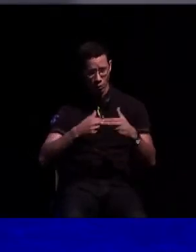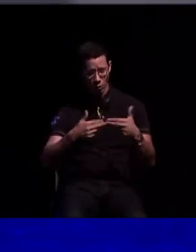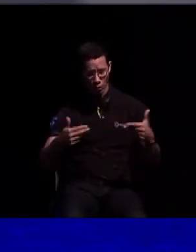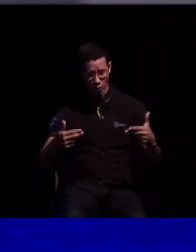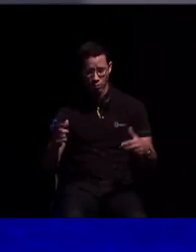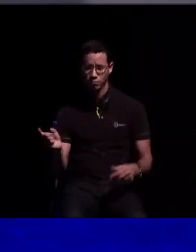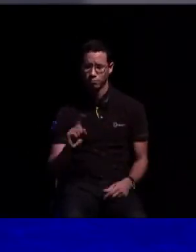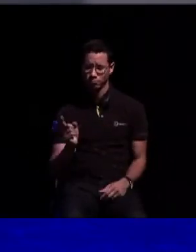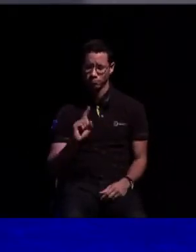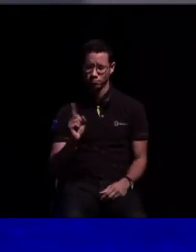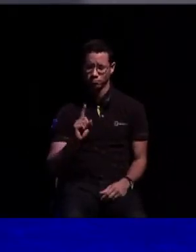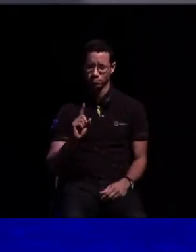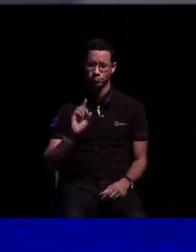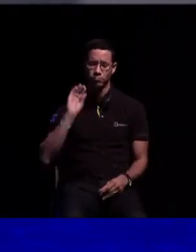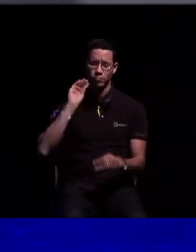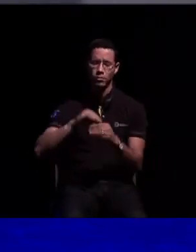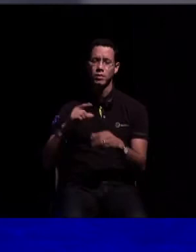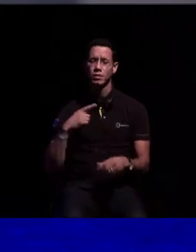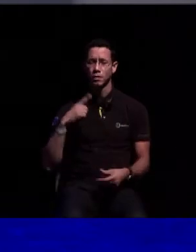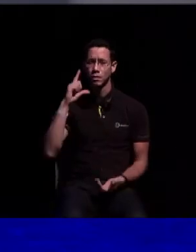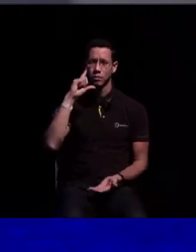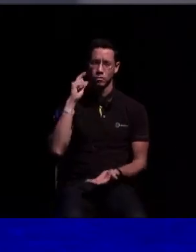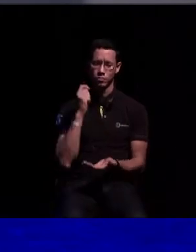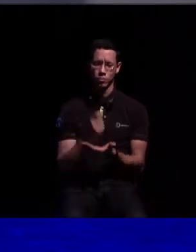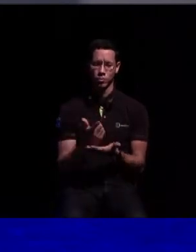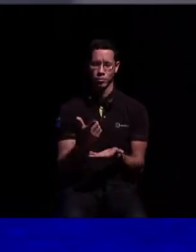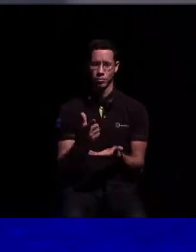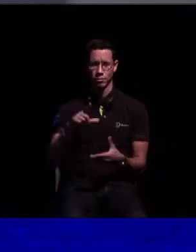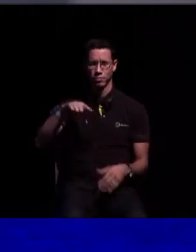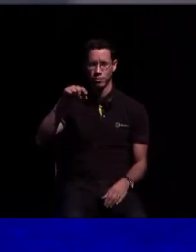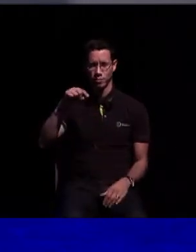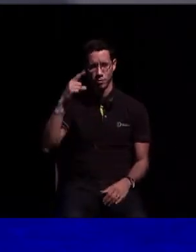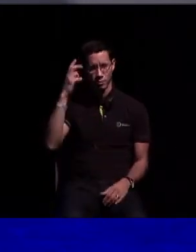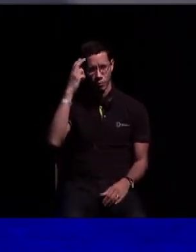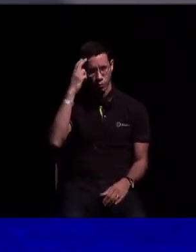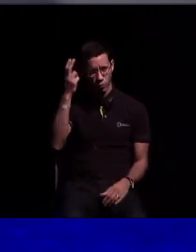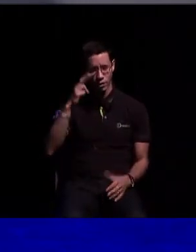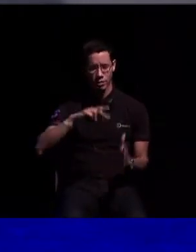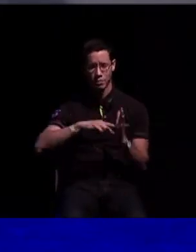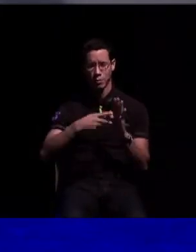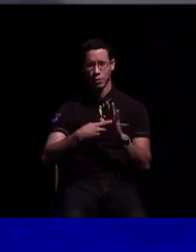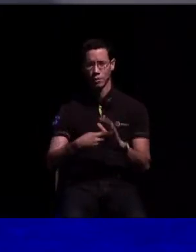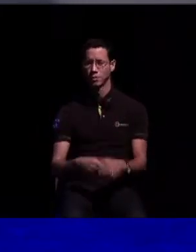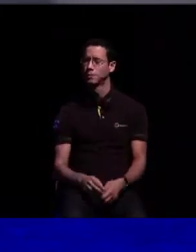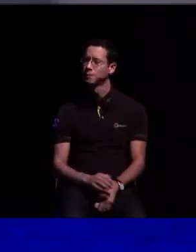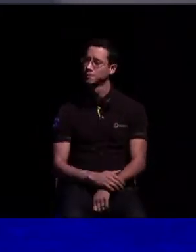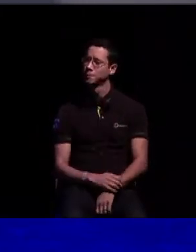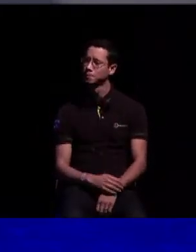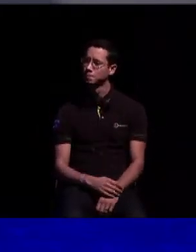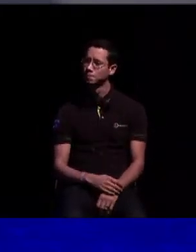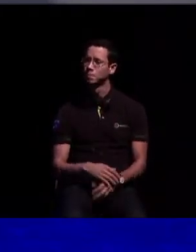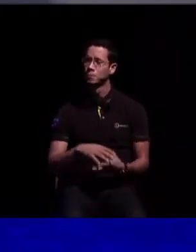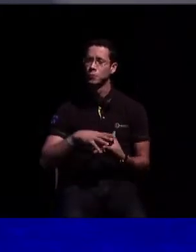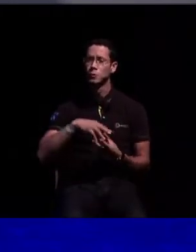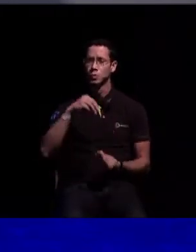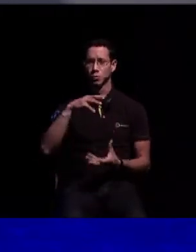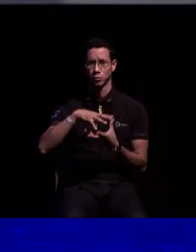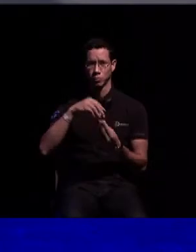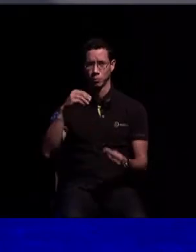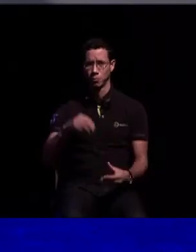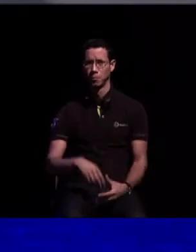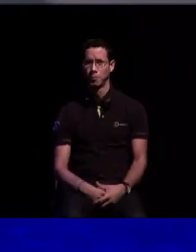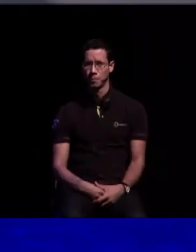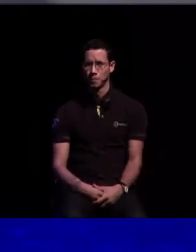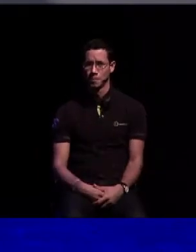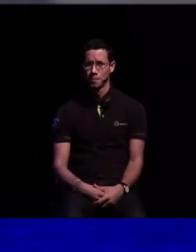imbuída de escolhas culturais e simbólicas. Né? O espírito, pessoal, ele